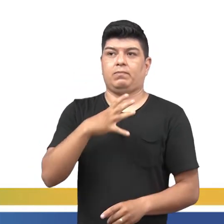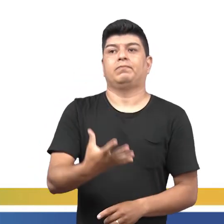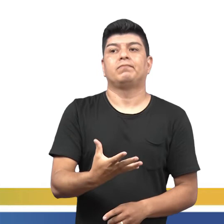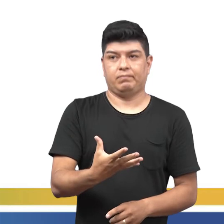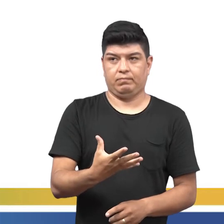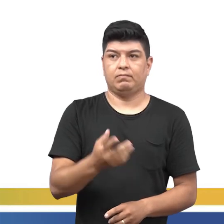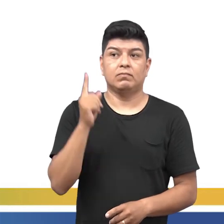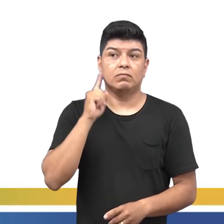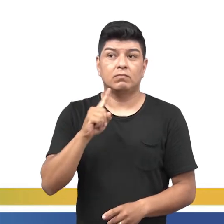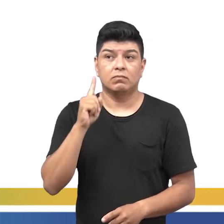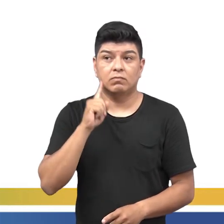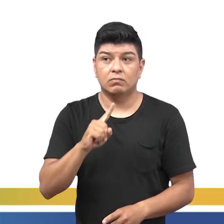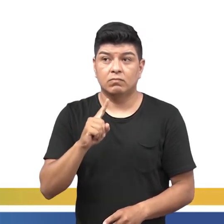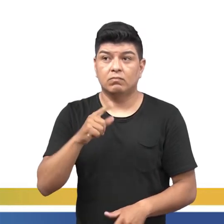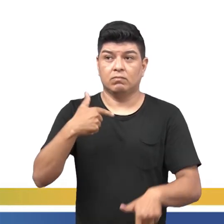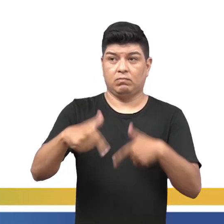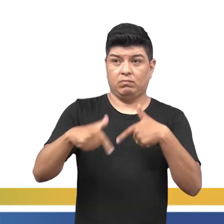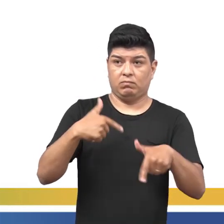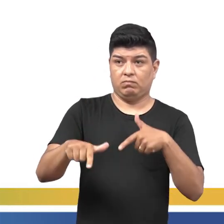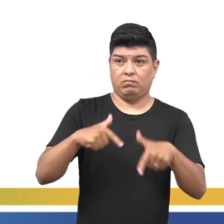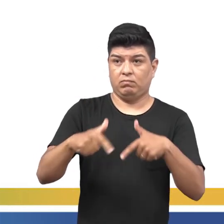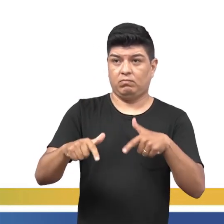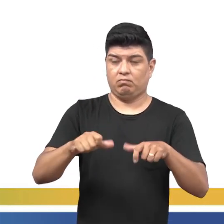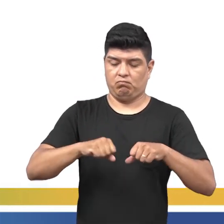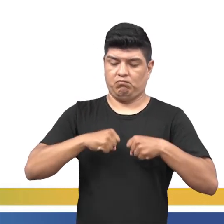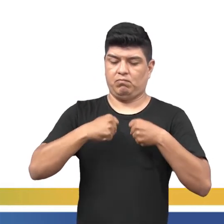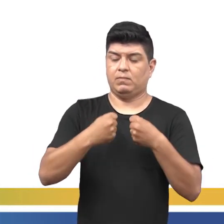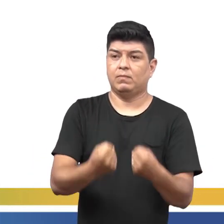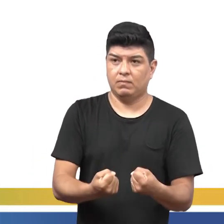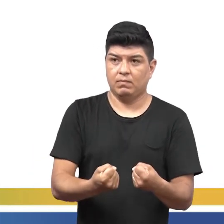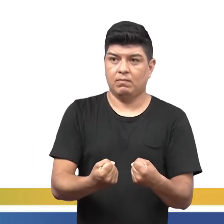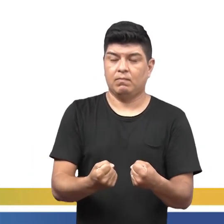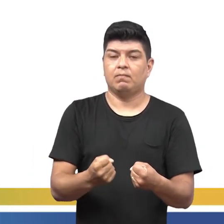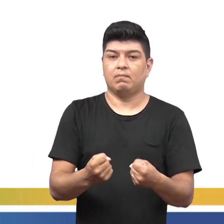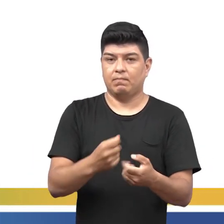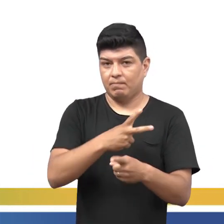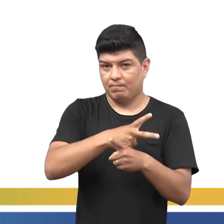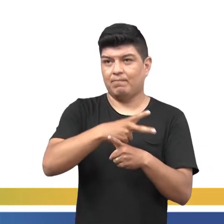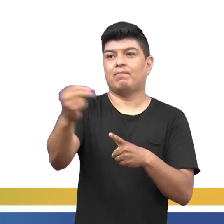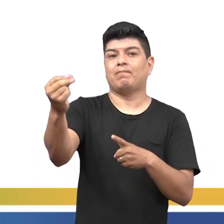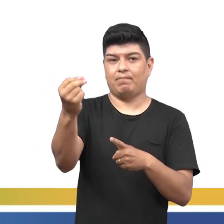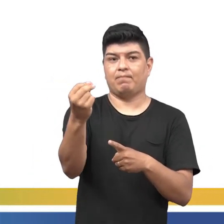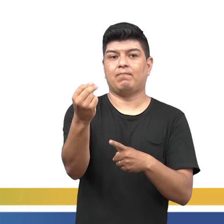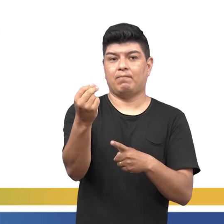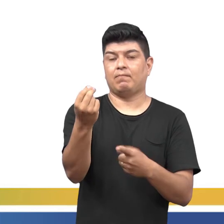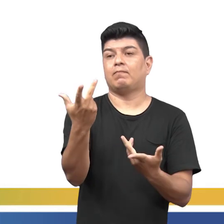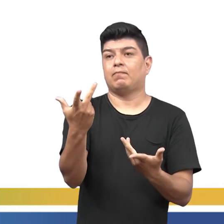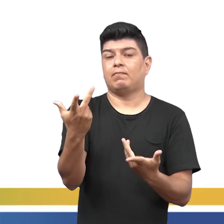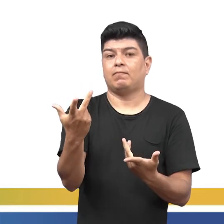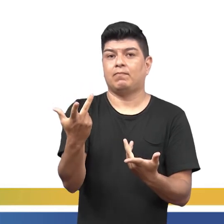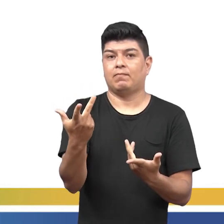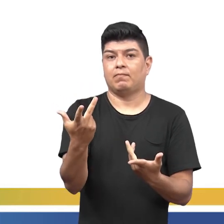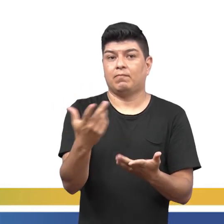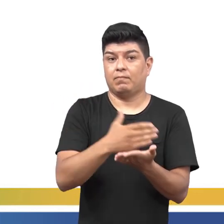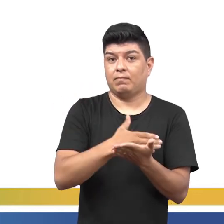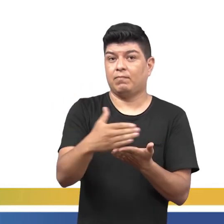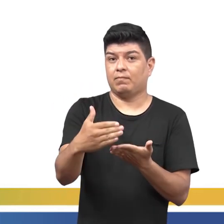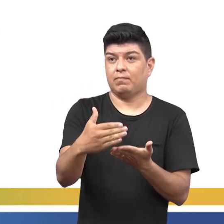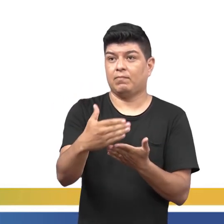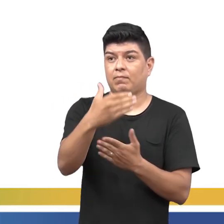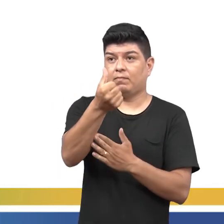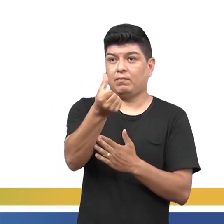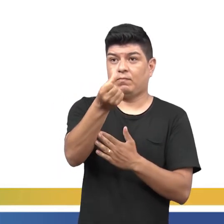sentido de continuar trabalhando e lutando para vencer a crise? Sim. E eu estou falando da crise que começou